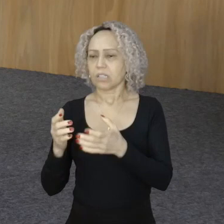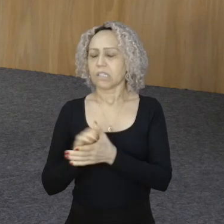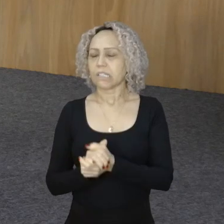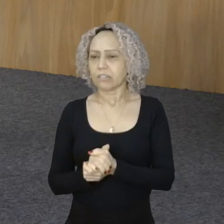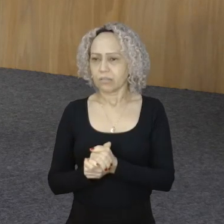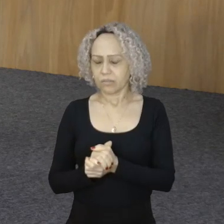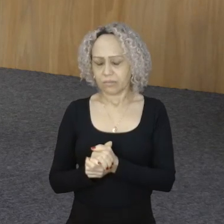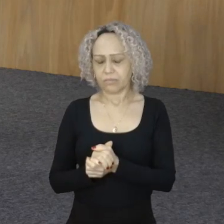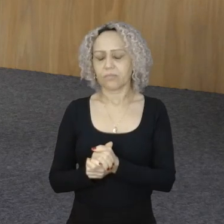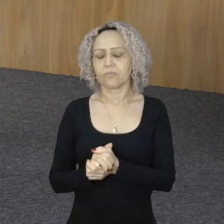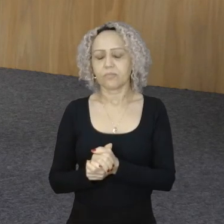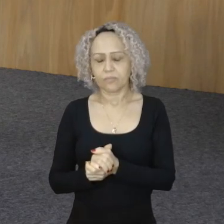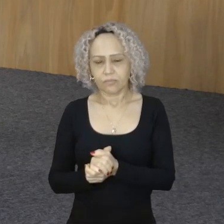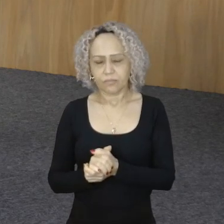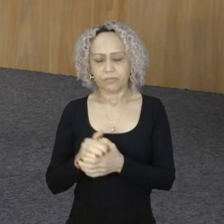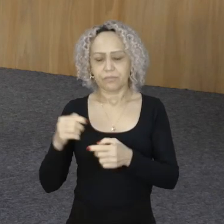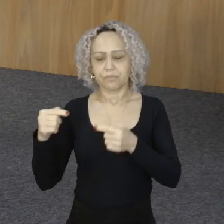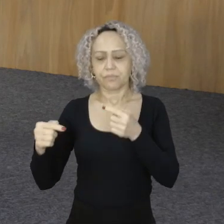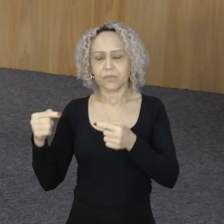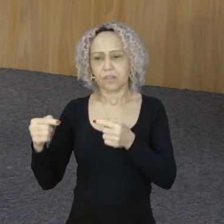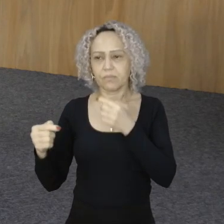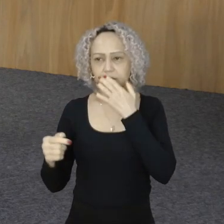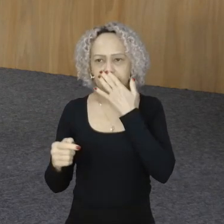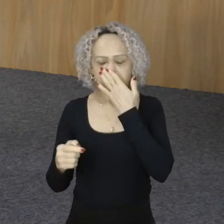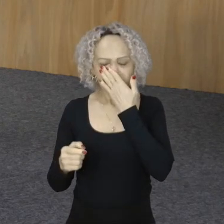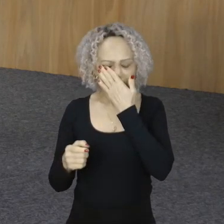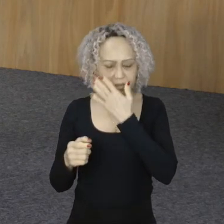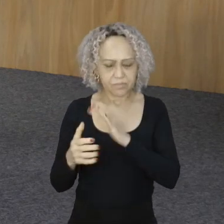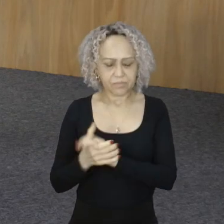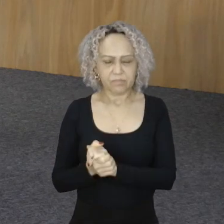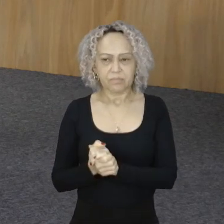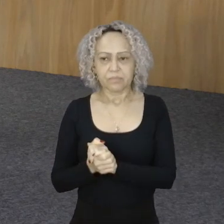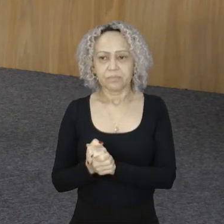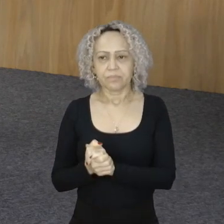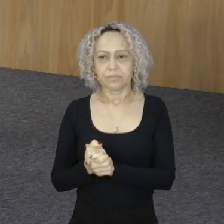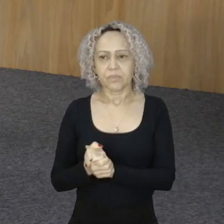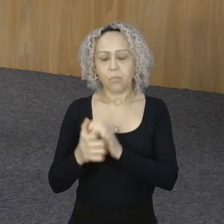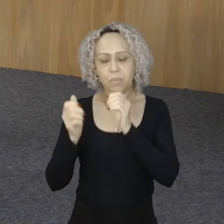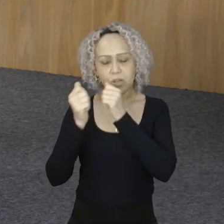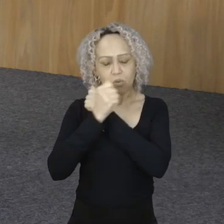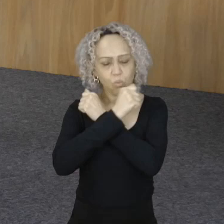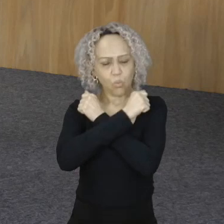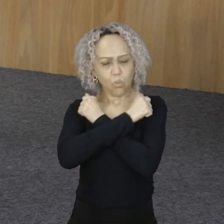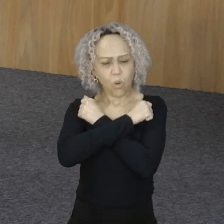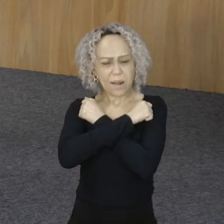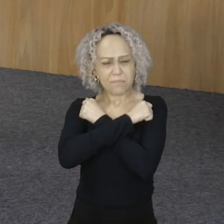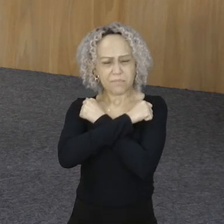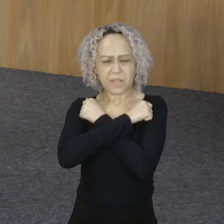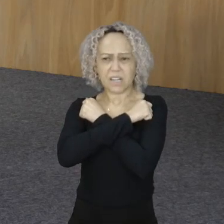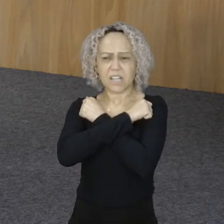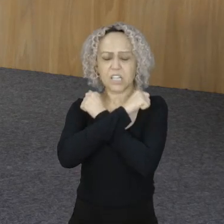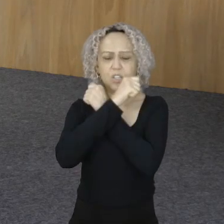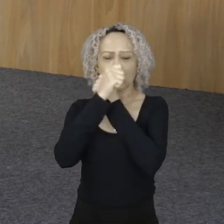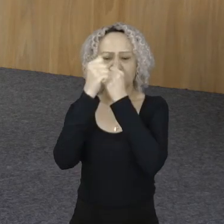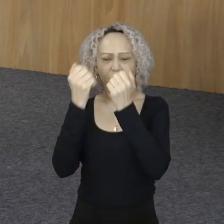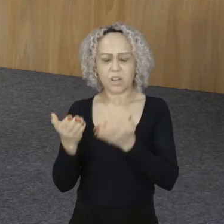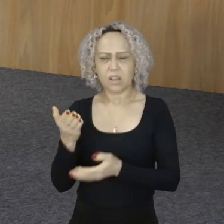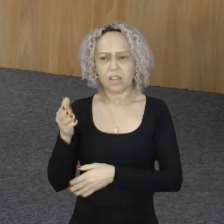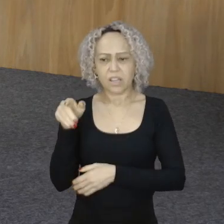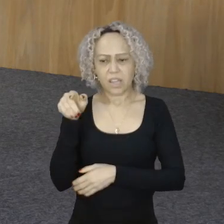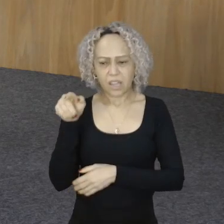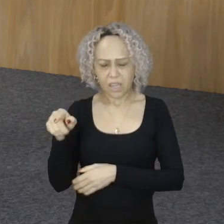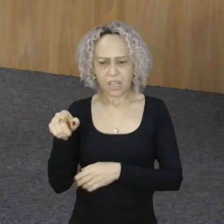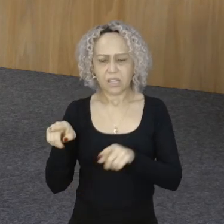abraço, Amanda, para ele, né, e para aquele maravilhoso congresso que eu tive a honra de ser convidado e representar o